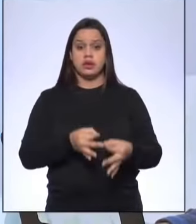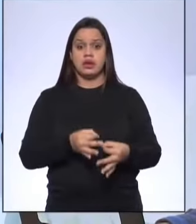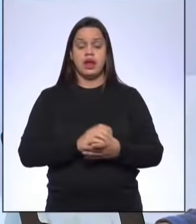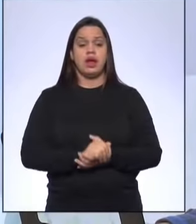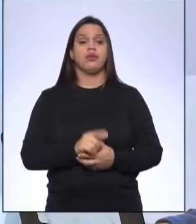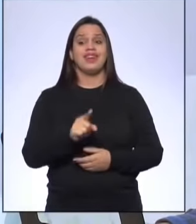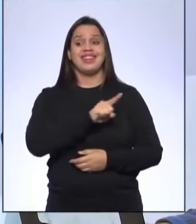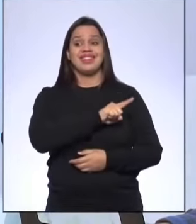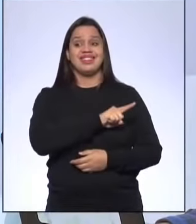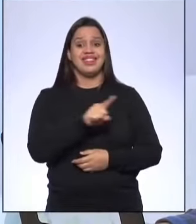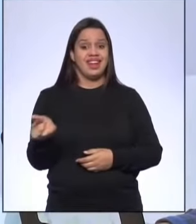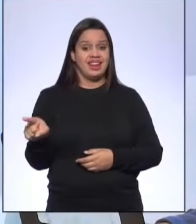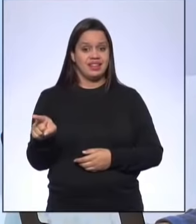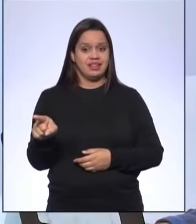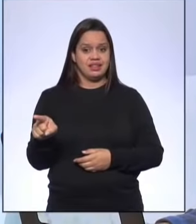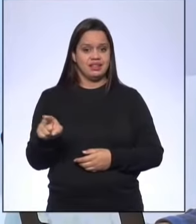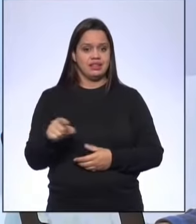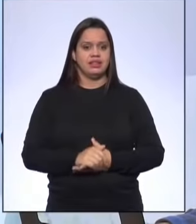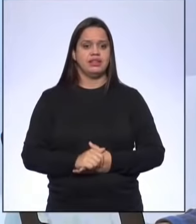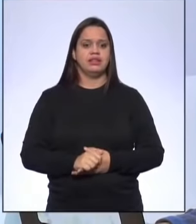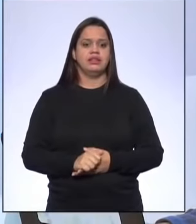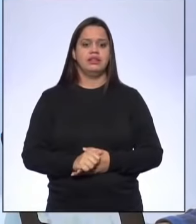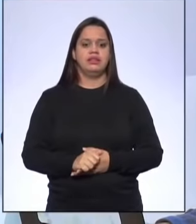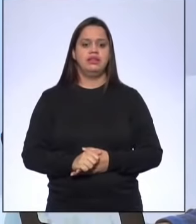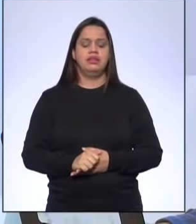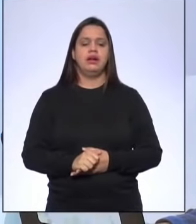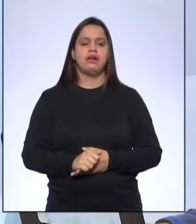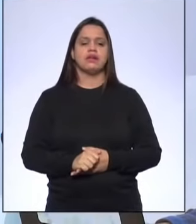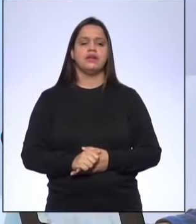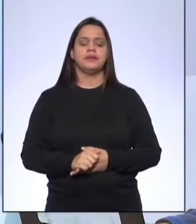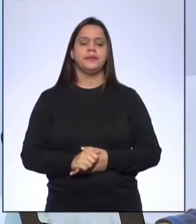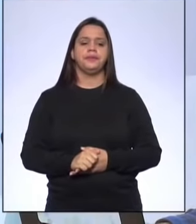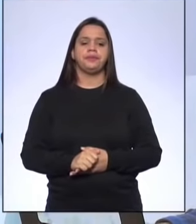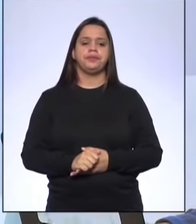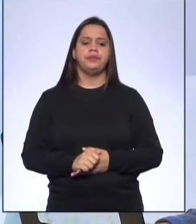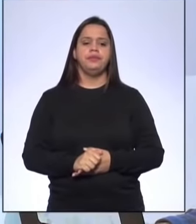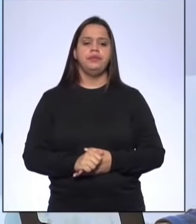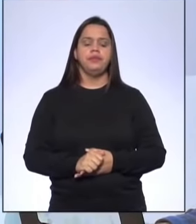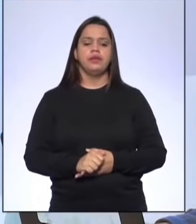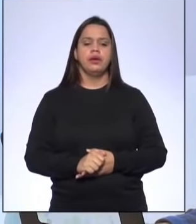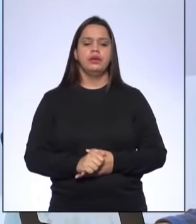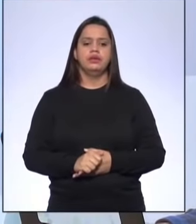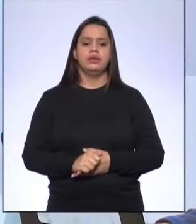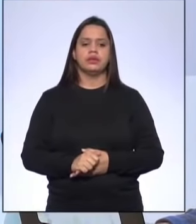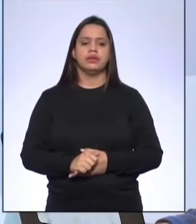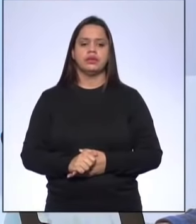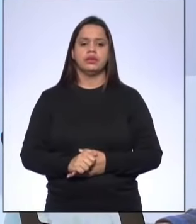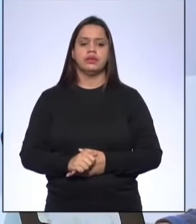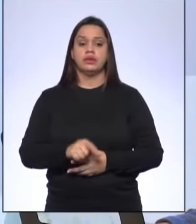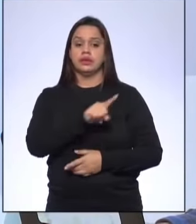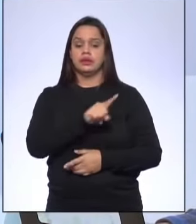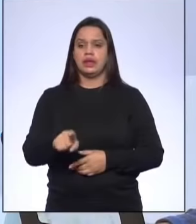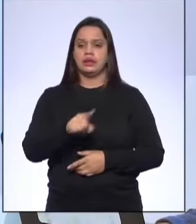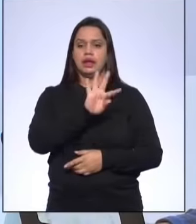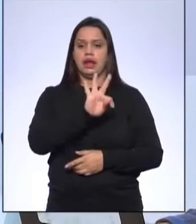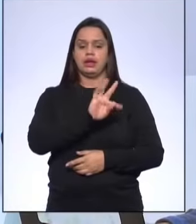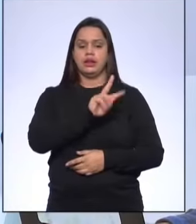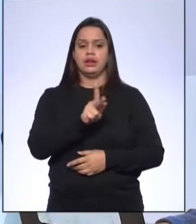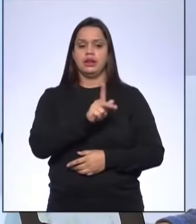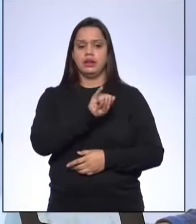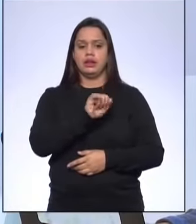deles e do e-mail e do meio que é o joão-de-barro